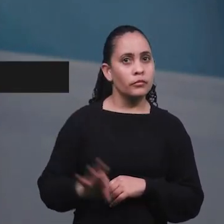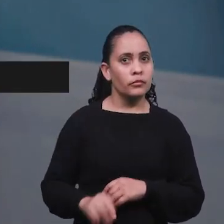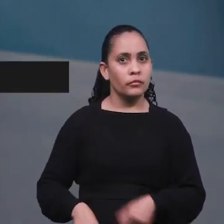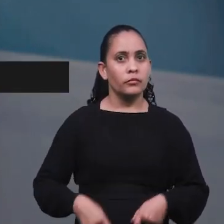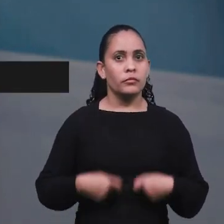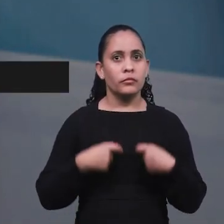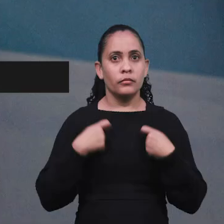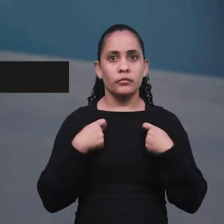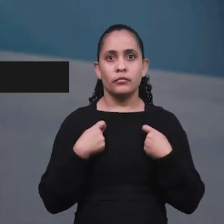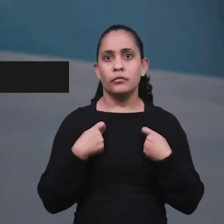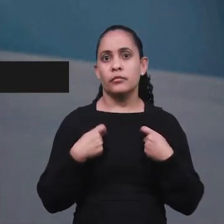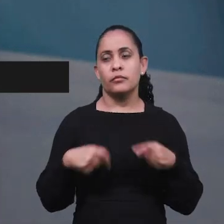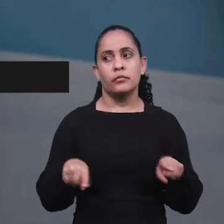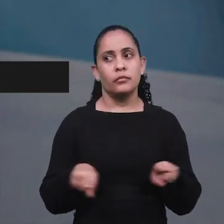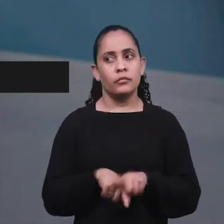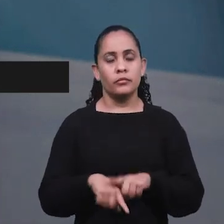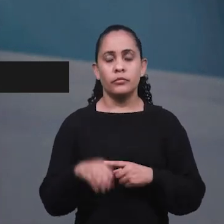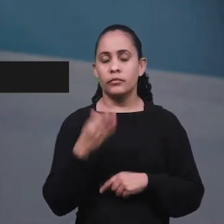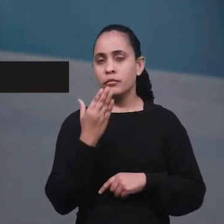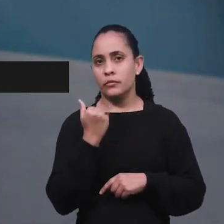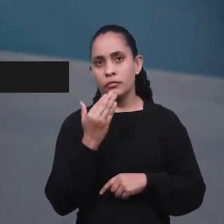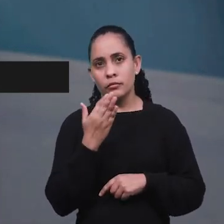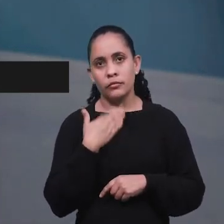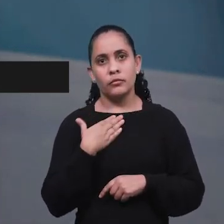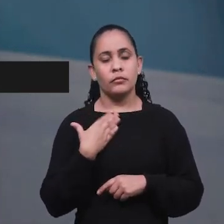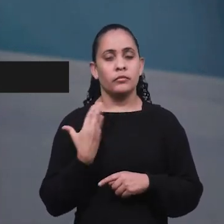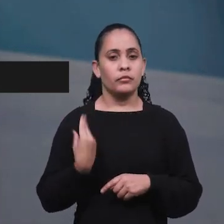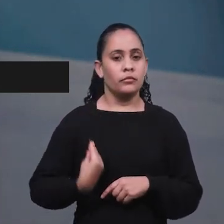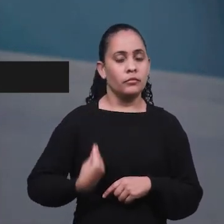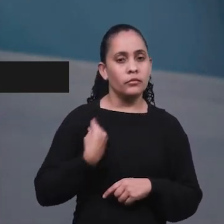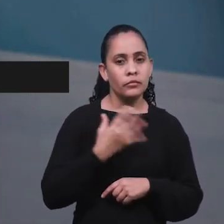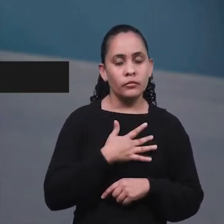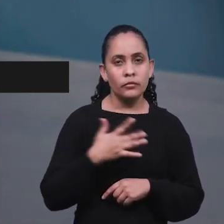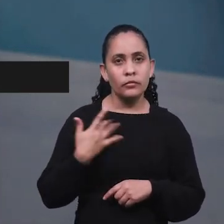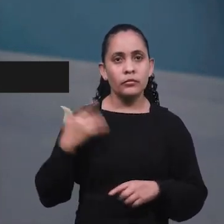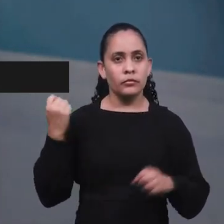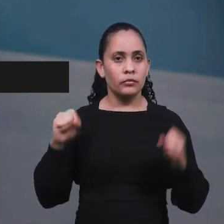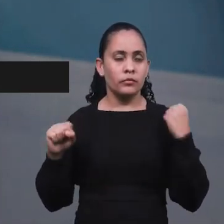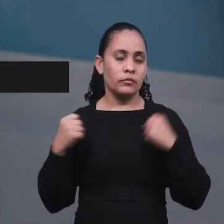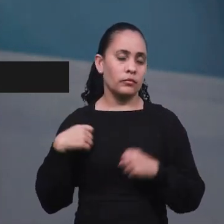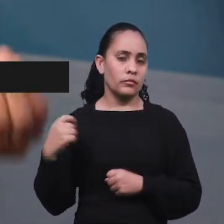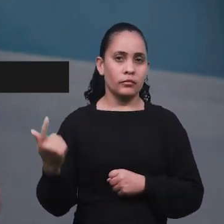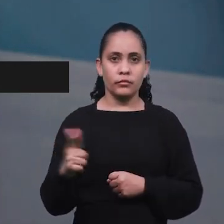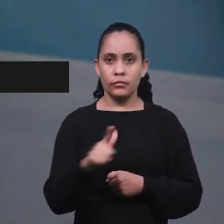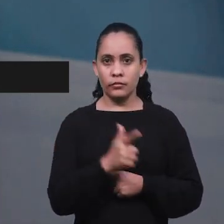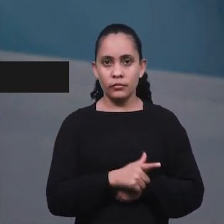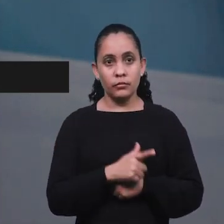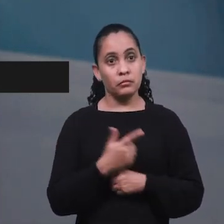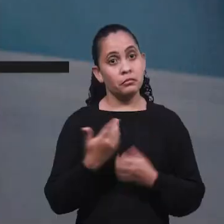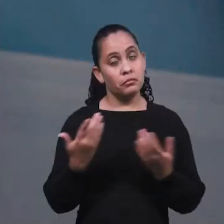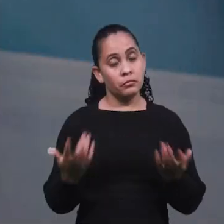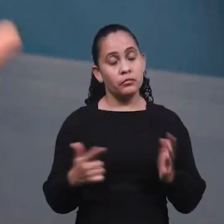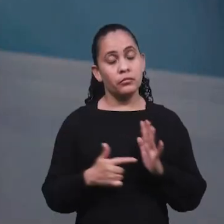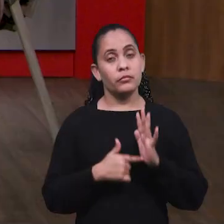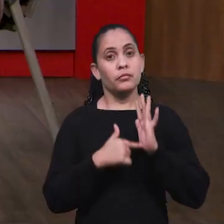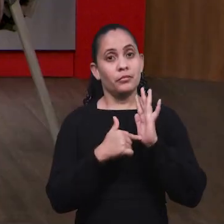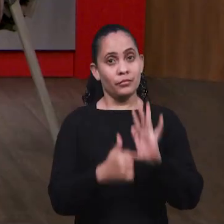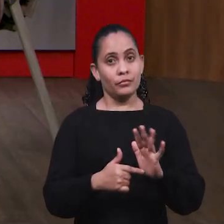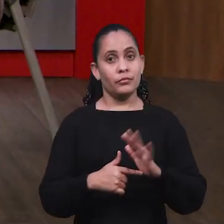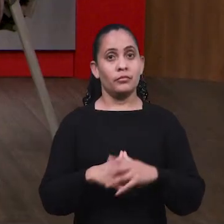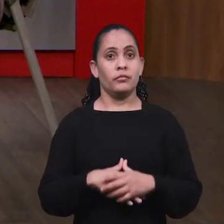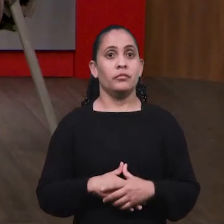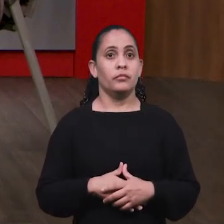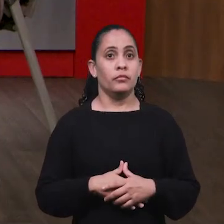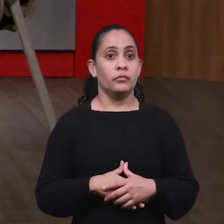os casos de câncer, fruto da alimentação, qualidade de vida, falta de exercício. Então, essas coberturas são mais